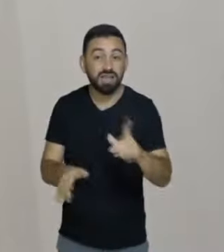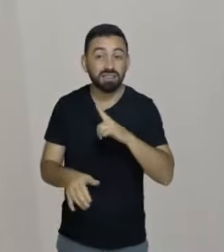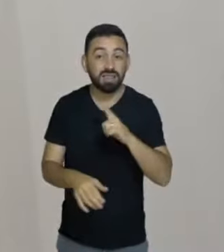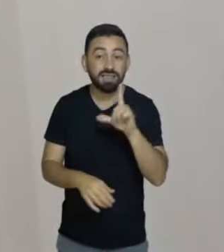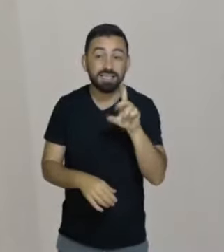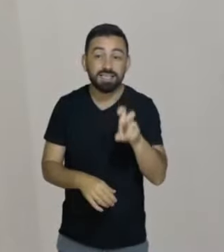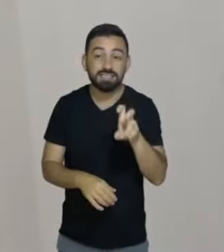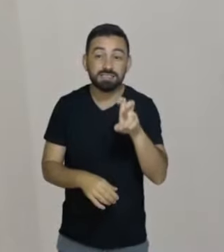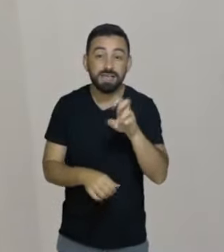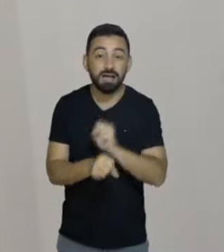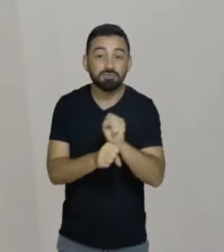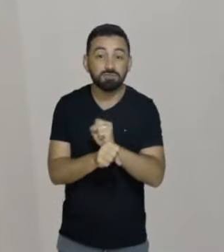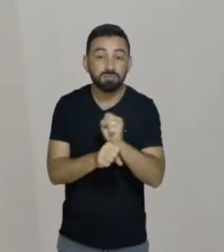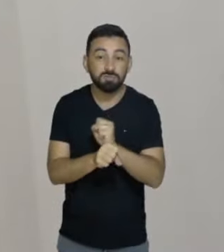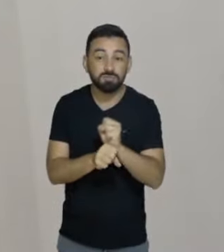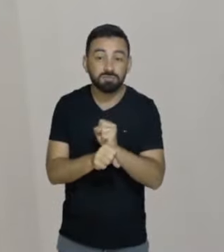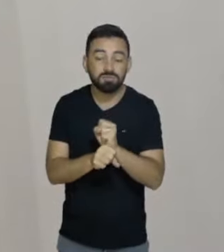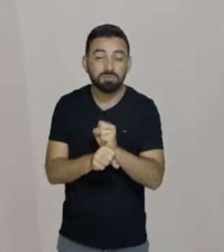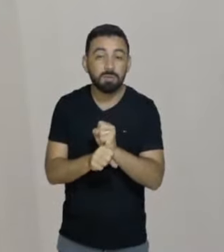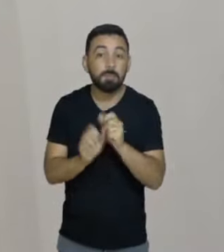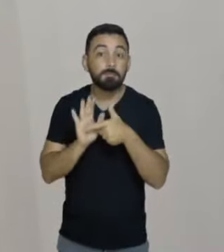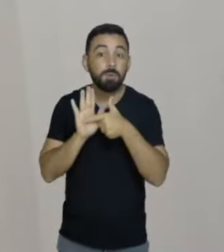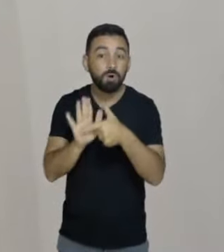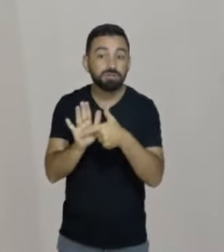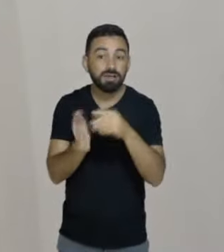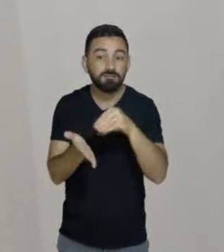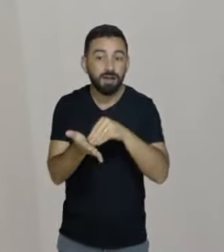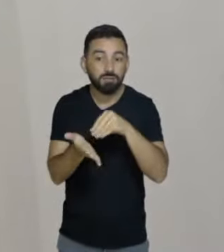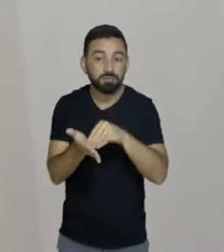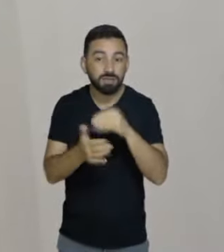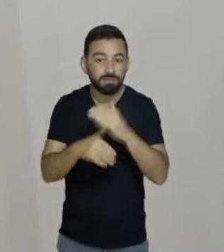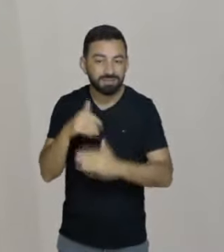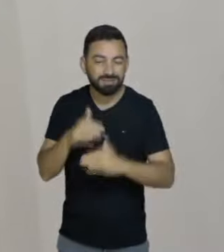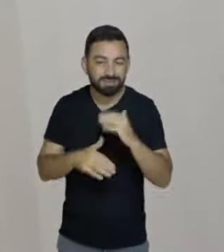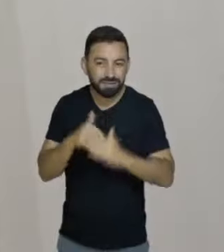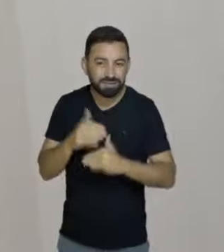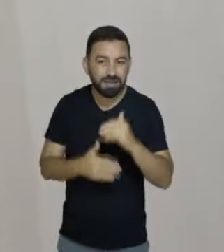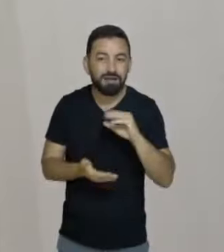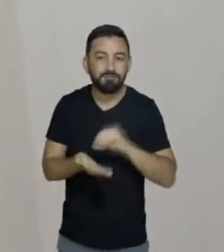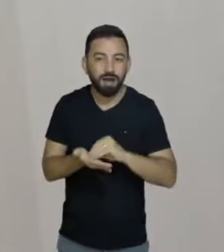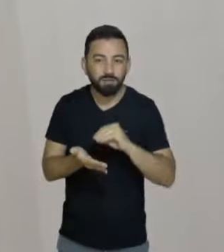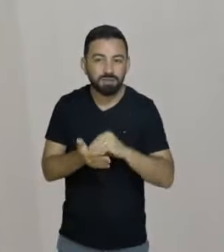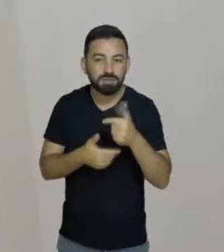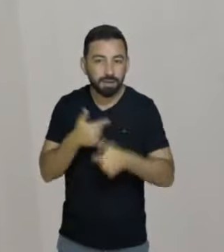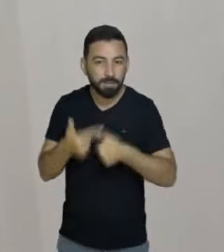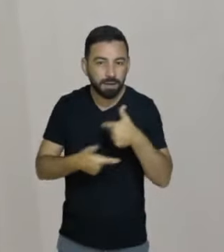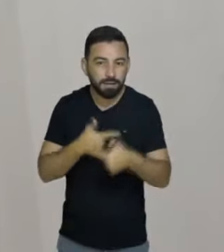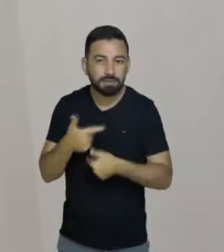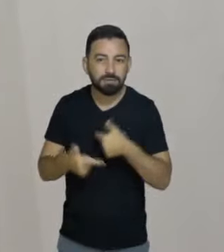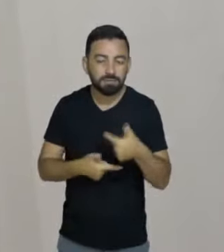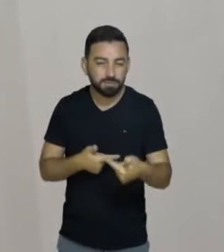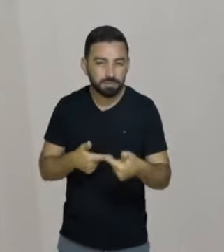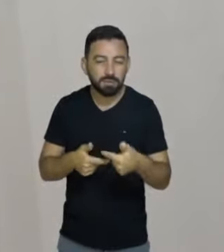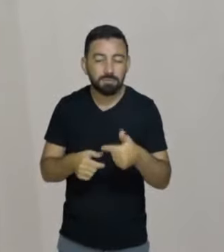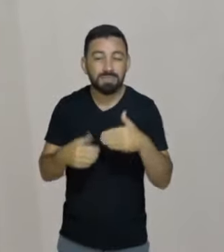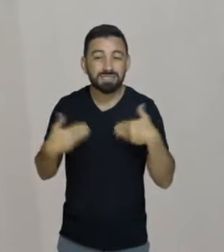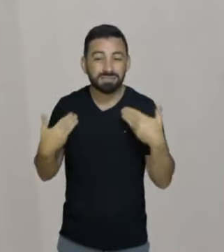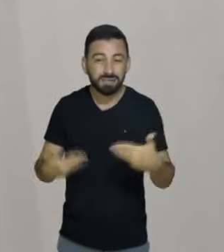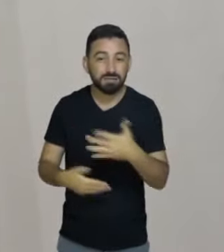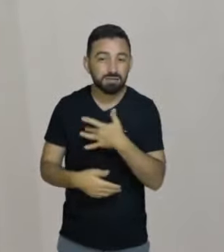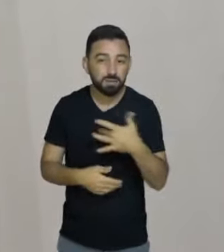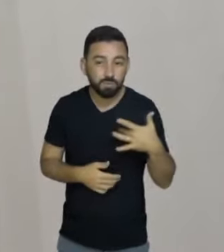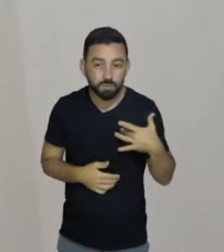no mercado. Isso demonstra a falta de habilidade, a falta de trabalho por parte do Ministério da Saúde, porque,